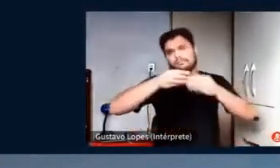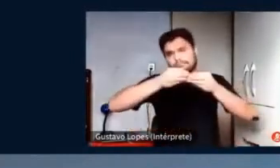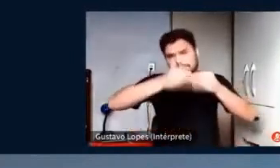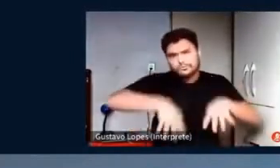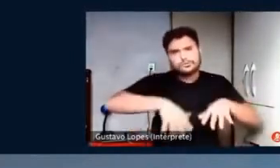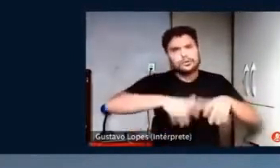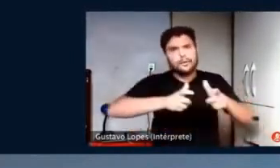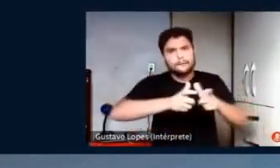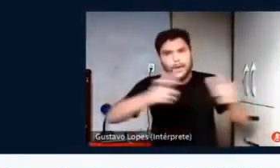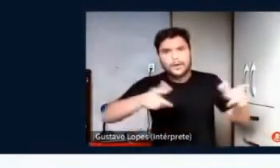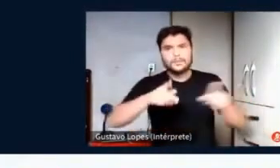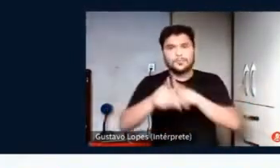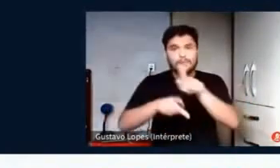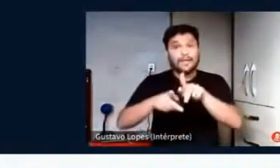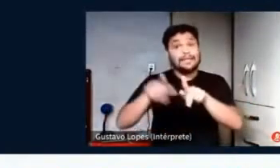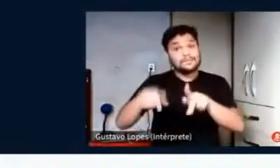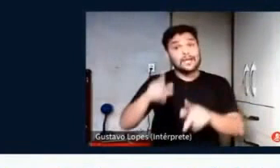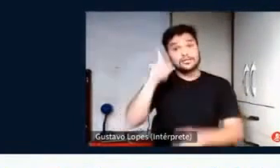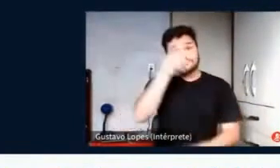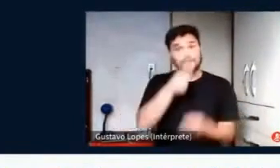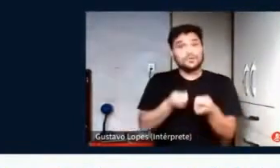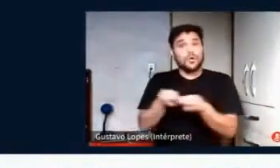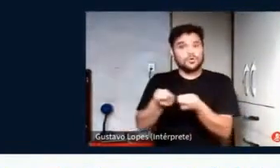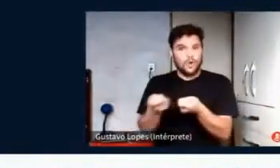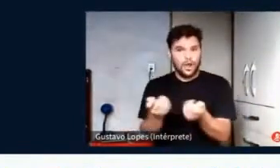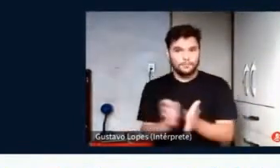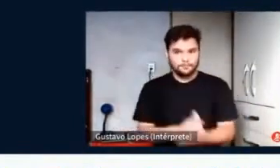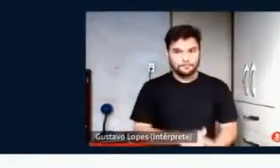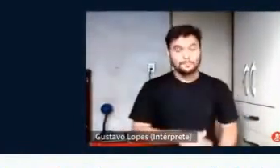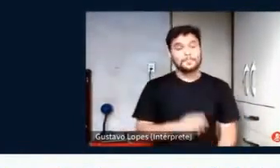na governabilidade. Então, a